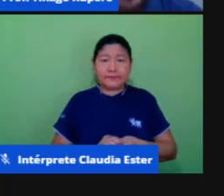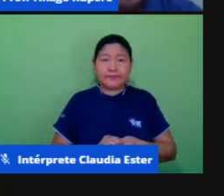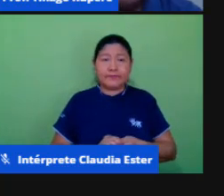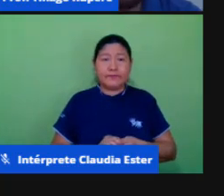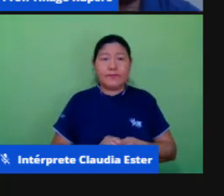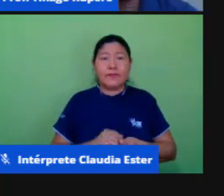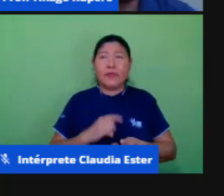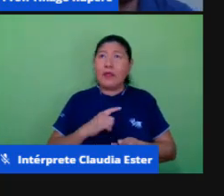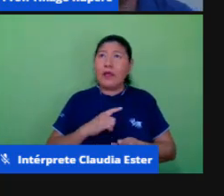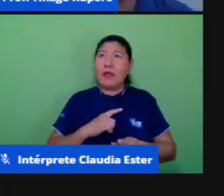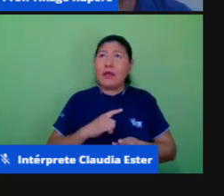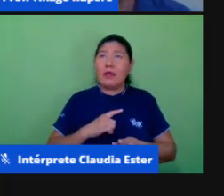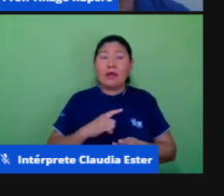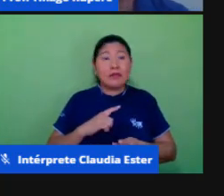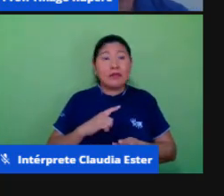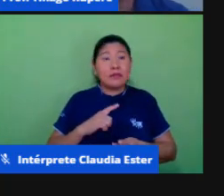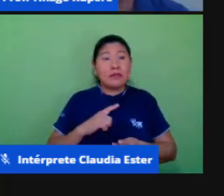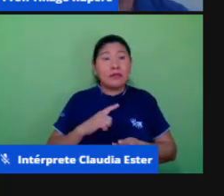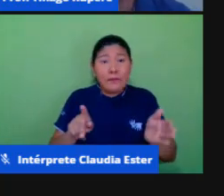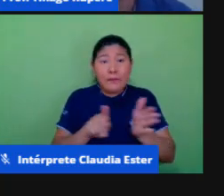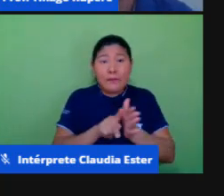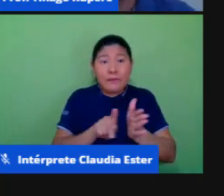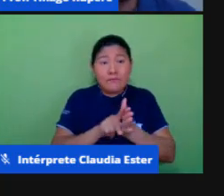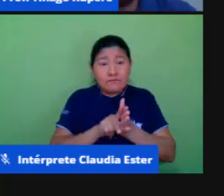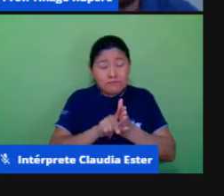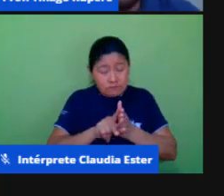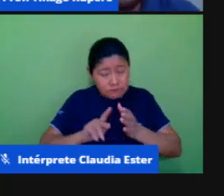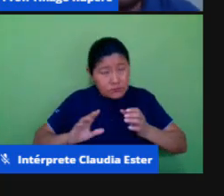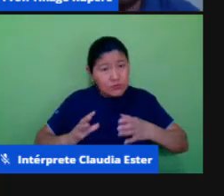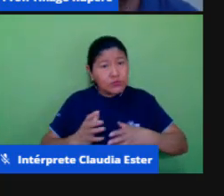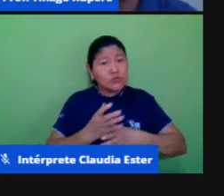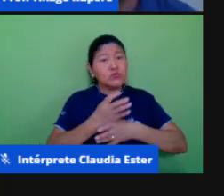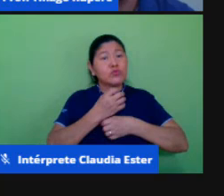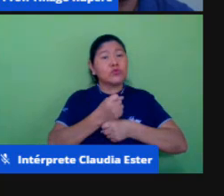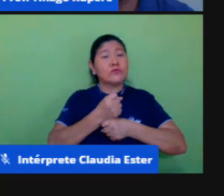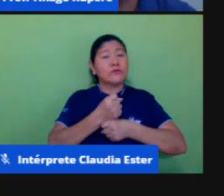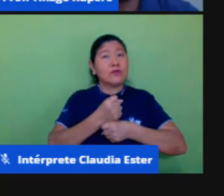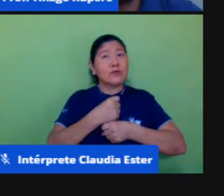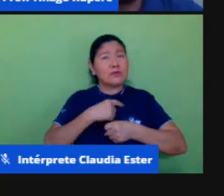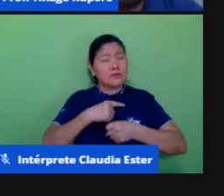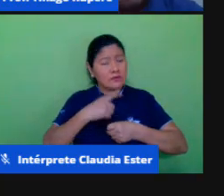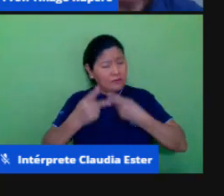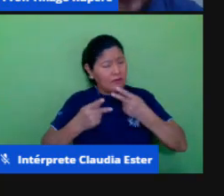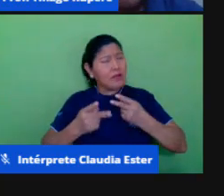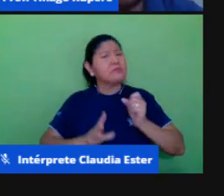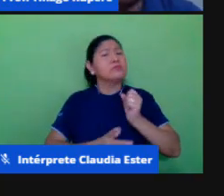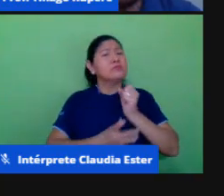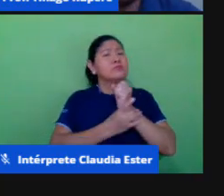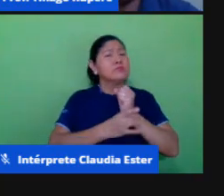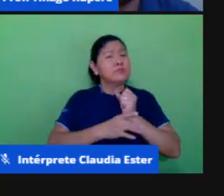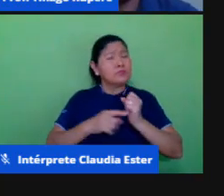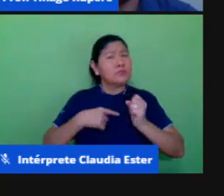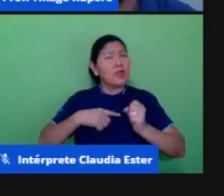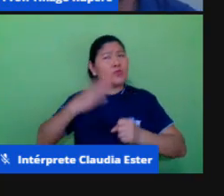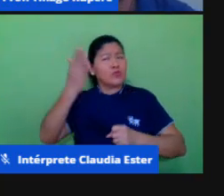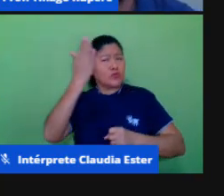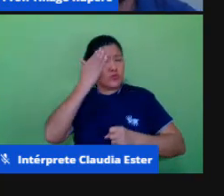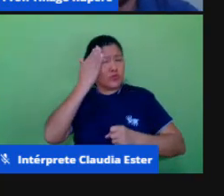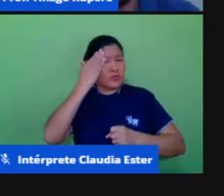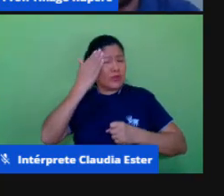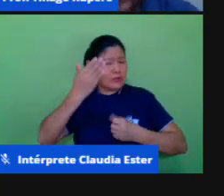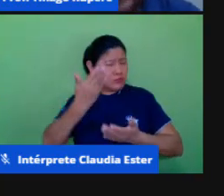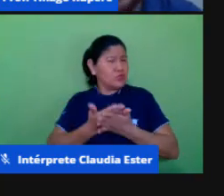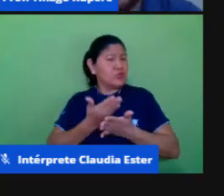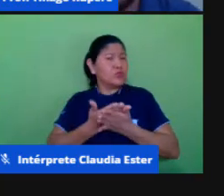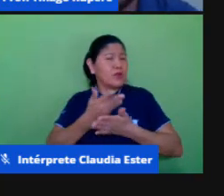Adquirindo confiança. Você adquire confiança estudando, você fala com segurança quando você preparou aquilo ali, quando você